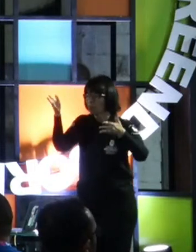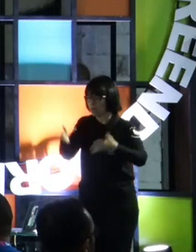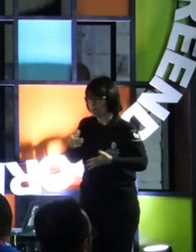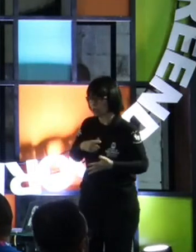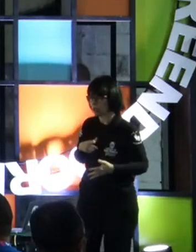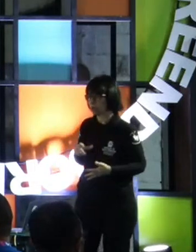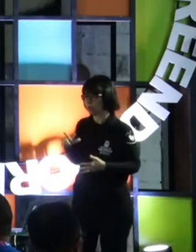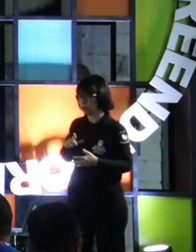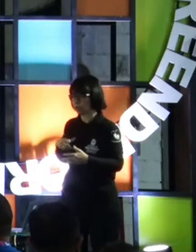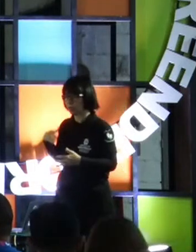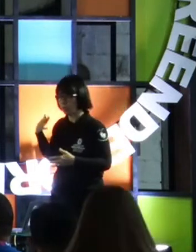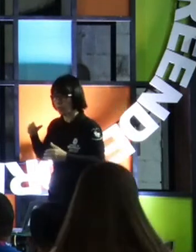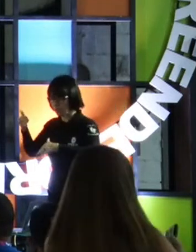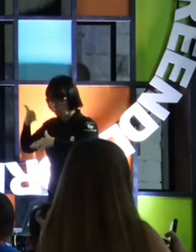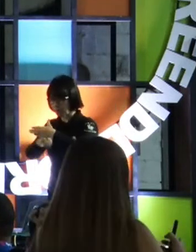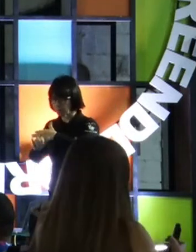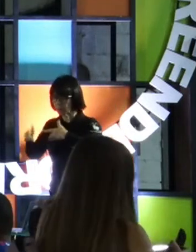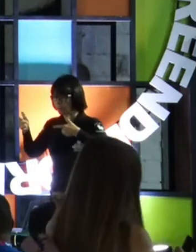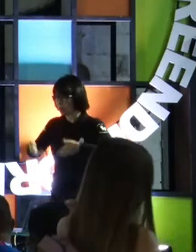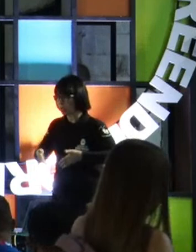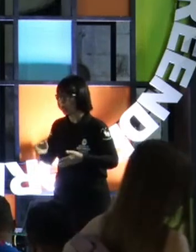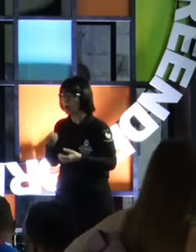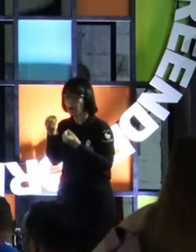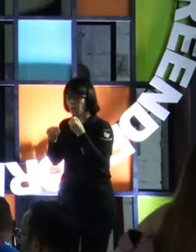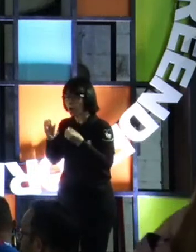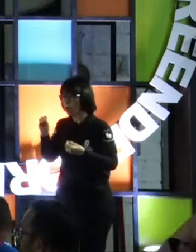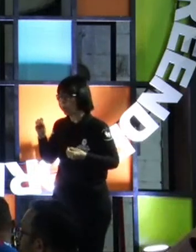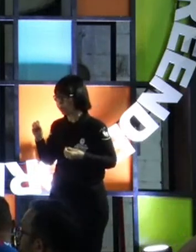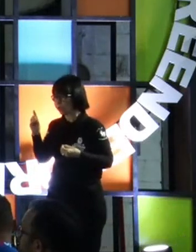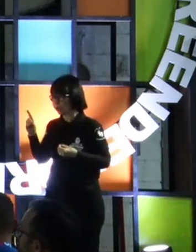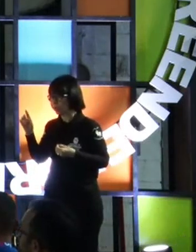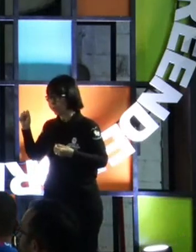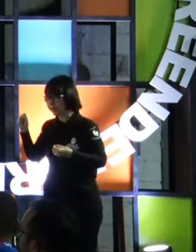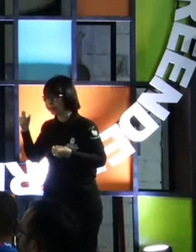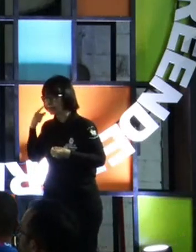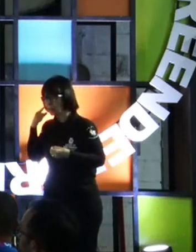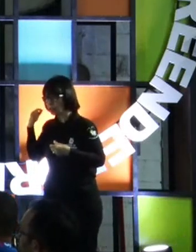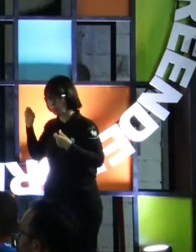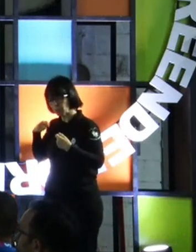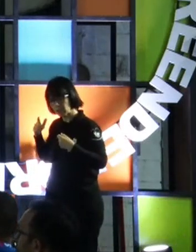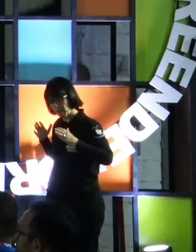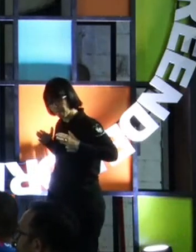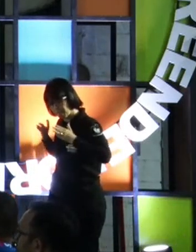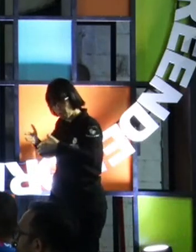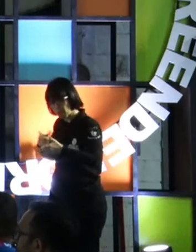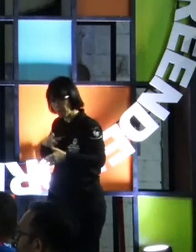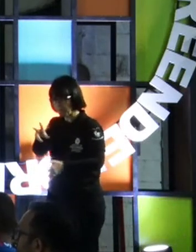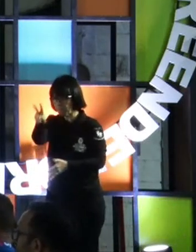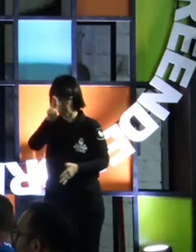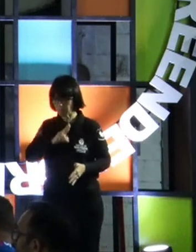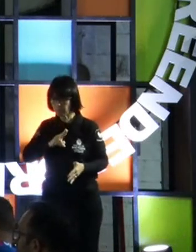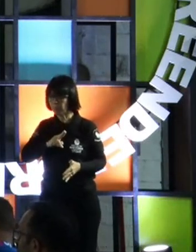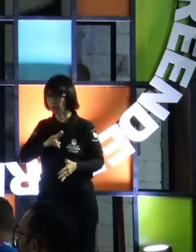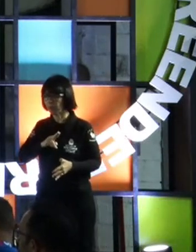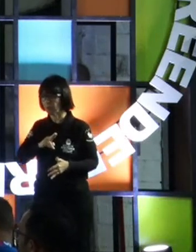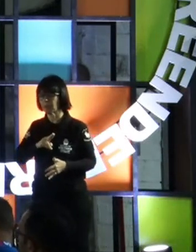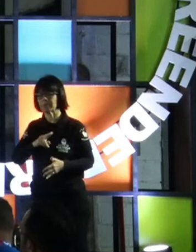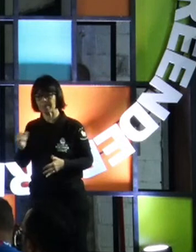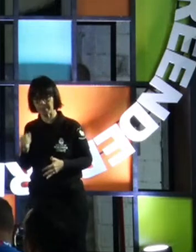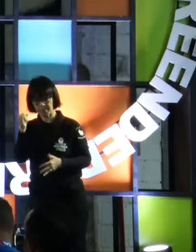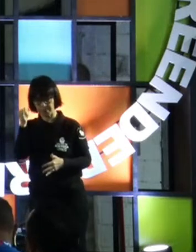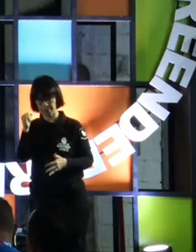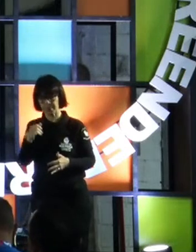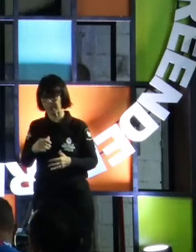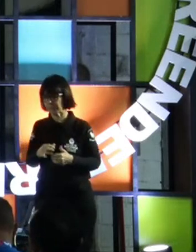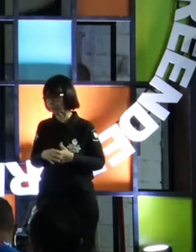para as startups, para esse momento, qual ODS que a gente deveria focar para já trazer um resultado significativo?